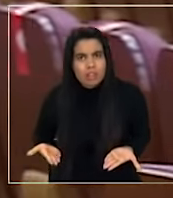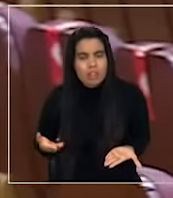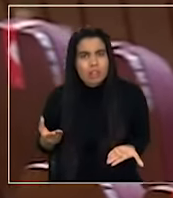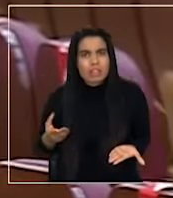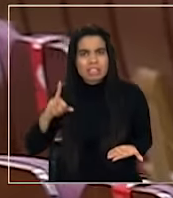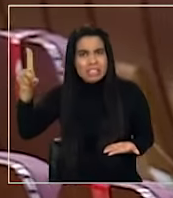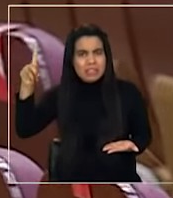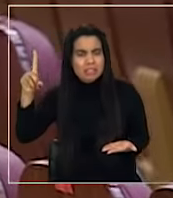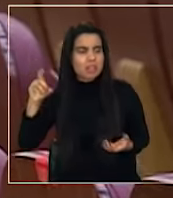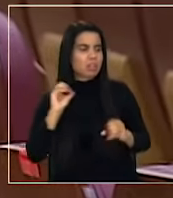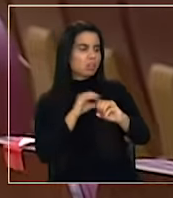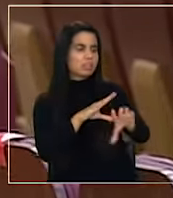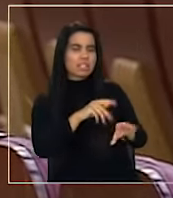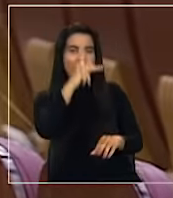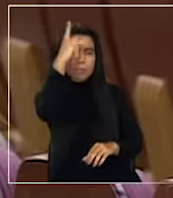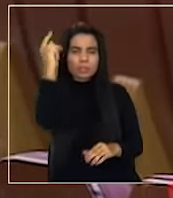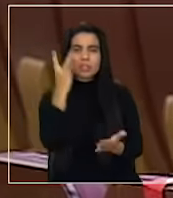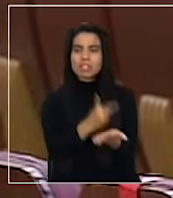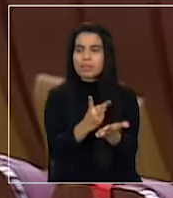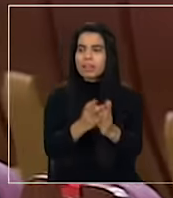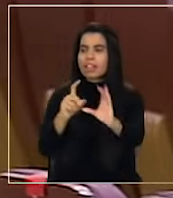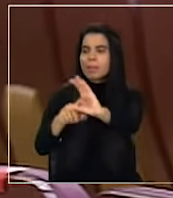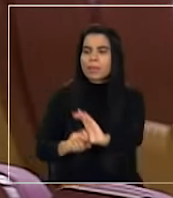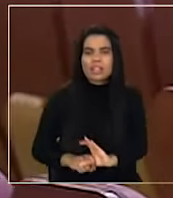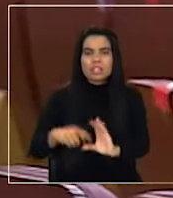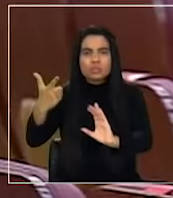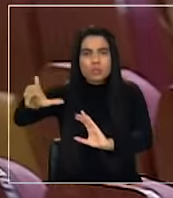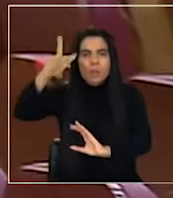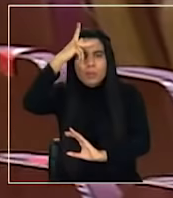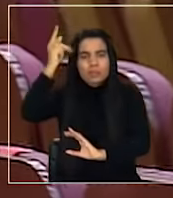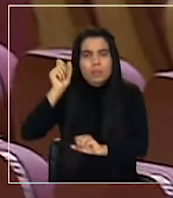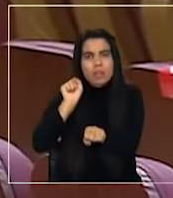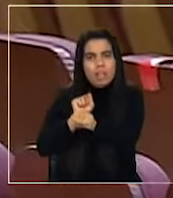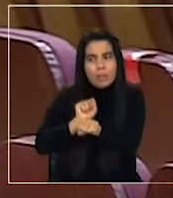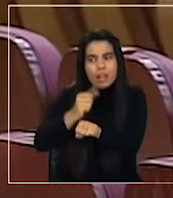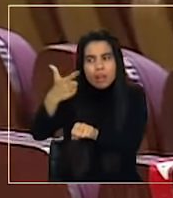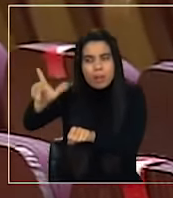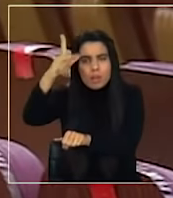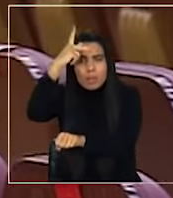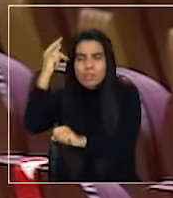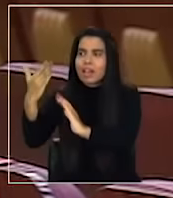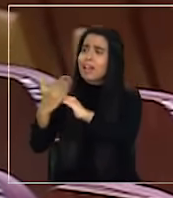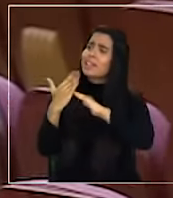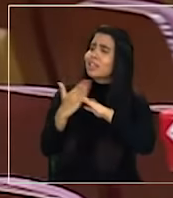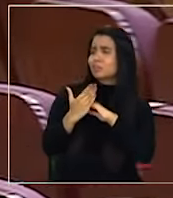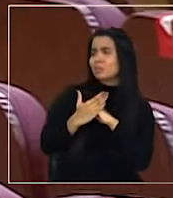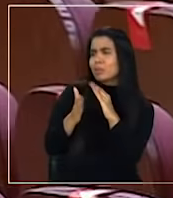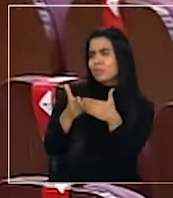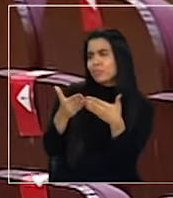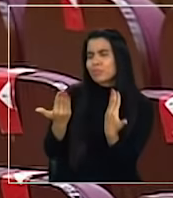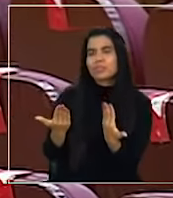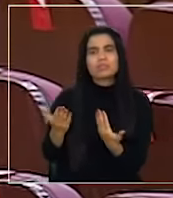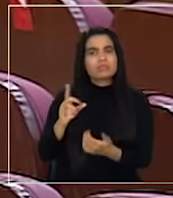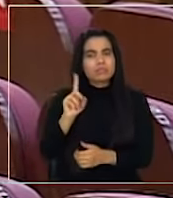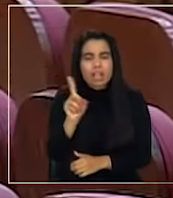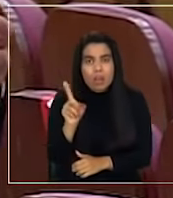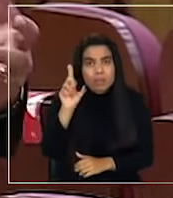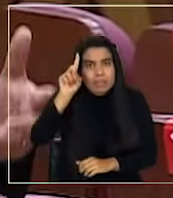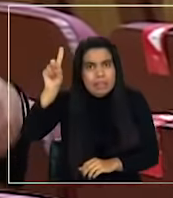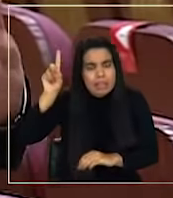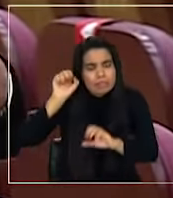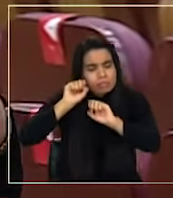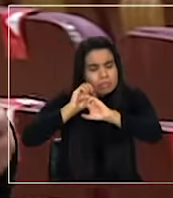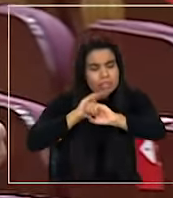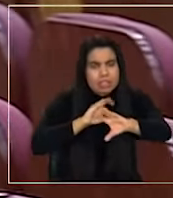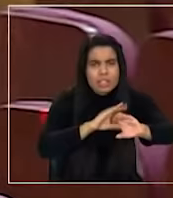ninguém a ficar dependente dos outros. Deus não ensina ninguém a ficar esperando que a ajuda chegue nas suas mãos. Deus ensina que